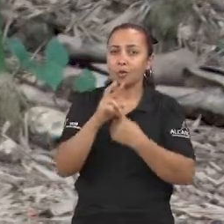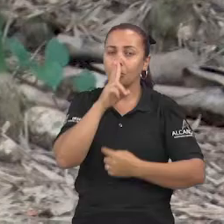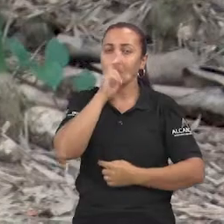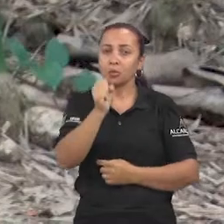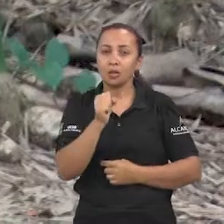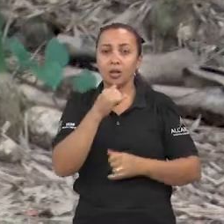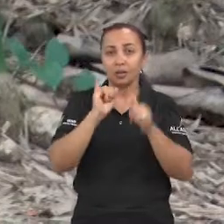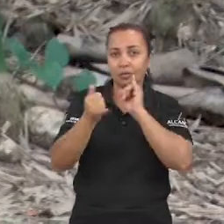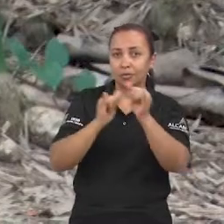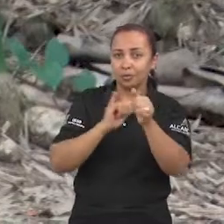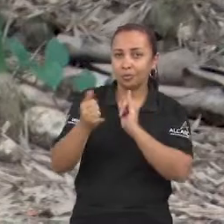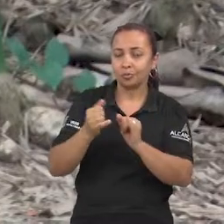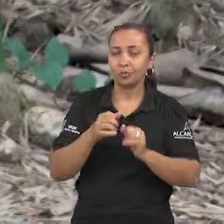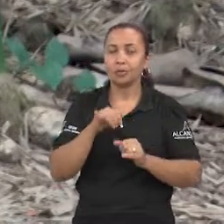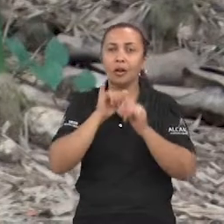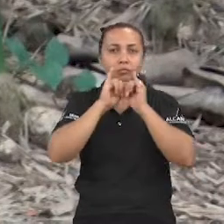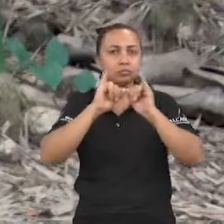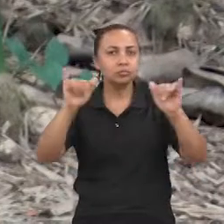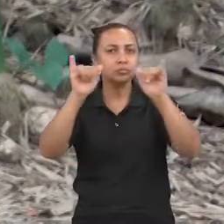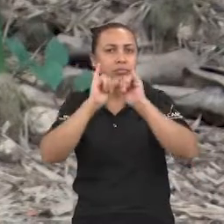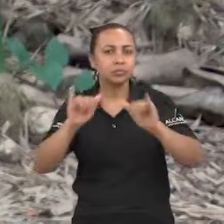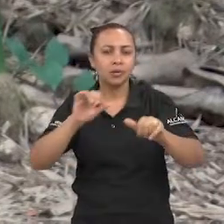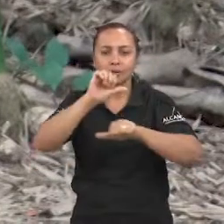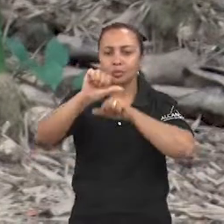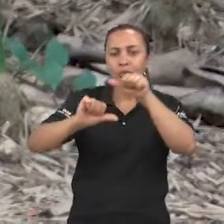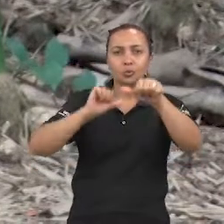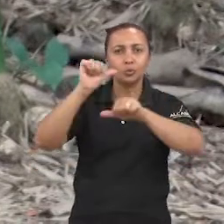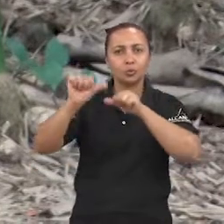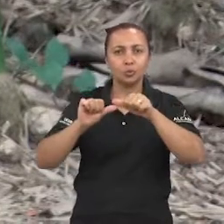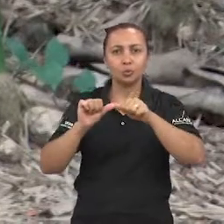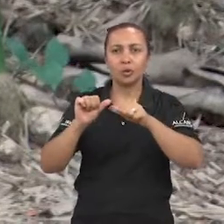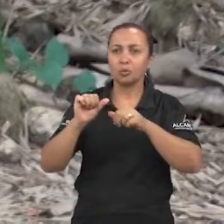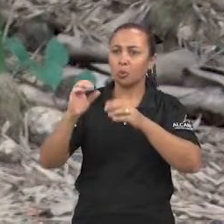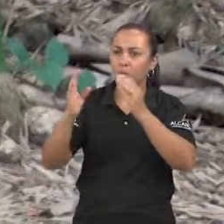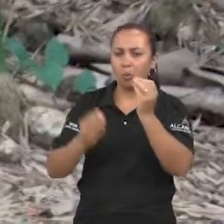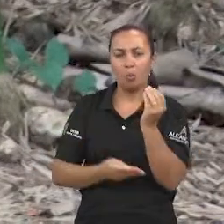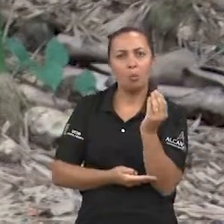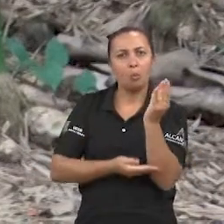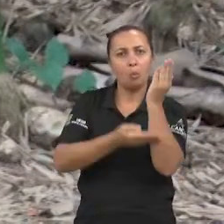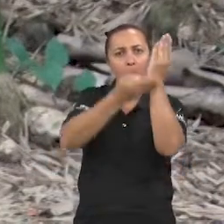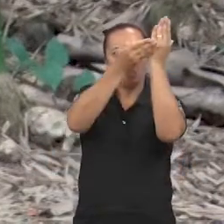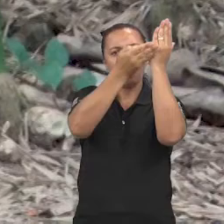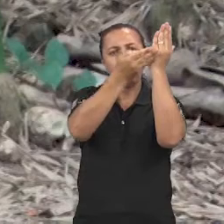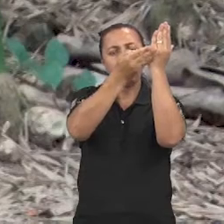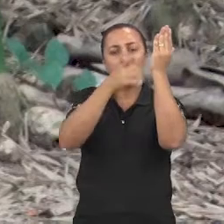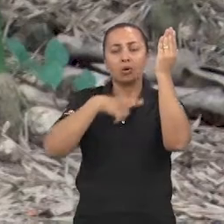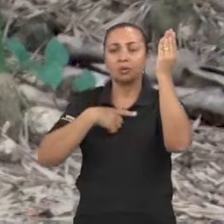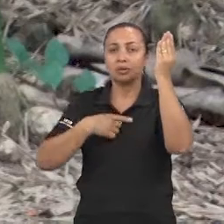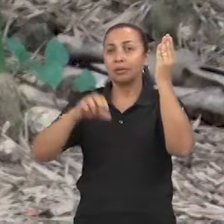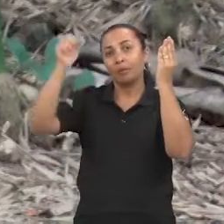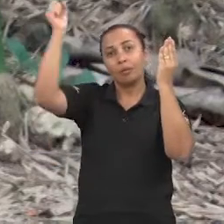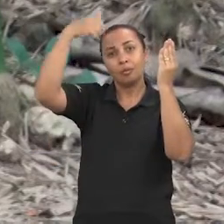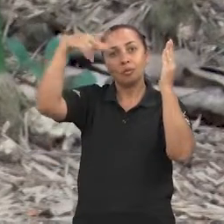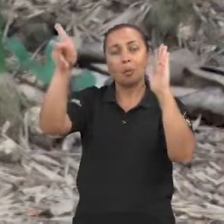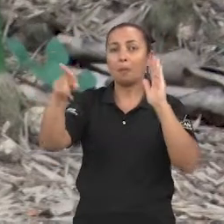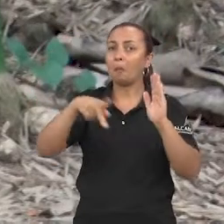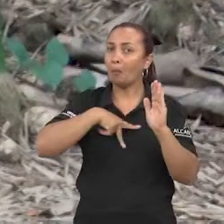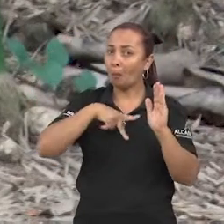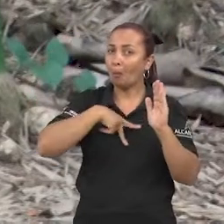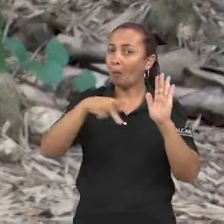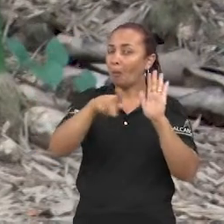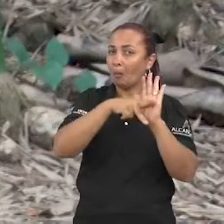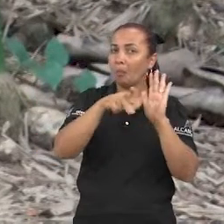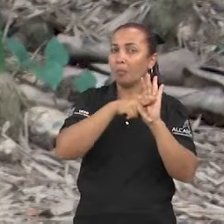de Potência e Energia, anunciaram o desenvolvimento de um poste gerador autônomo de energia. Uma